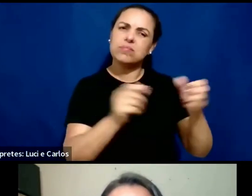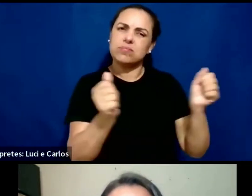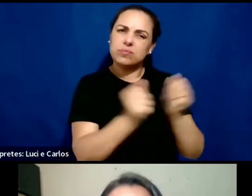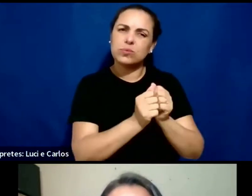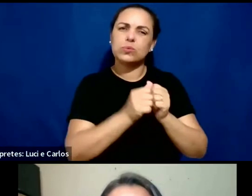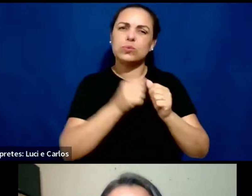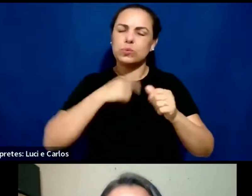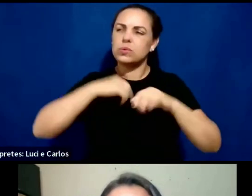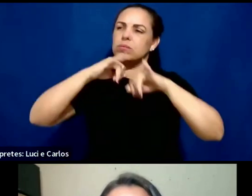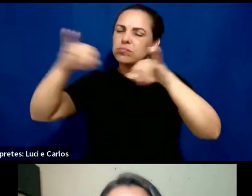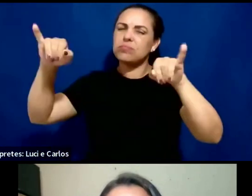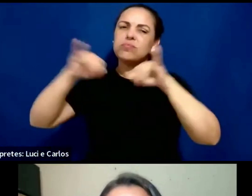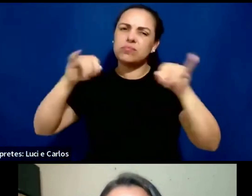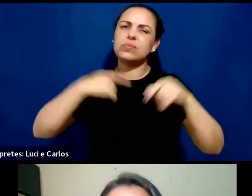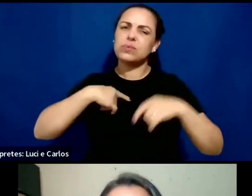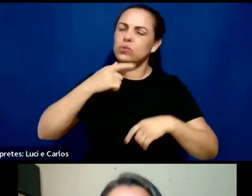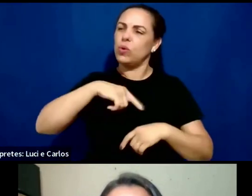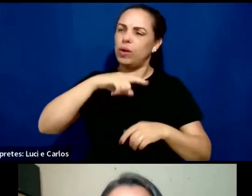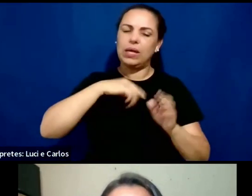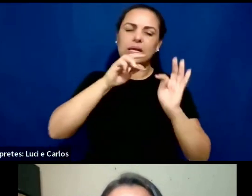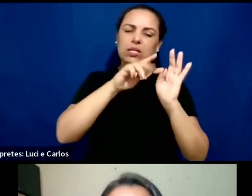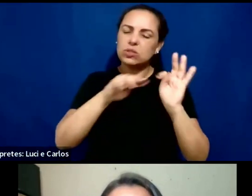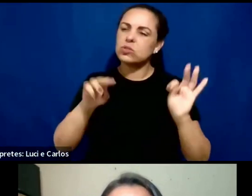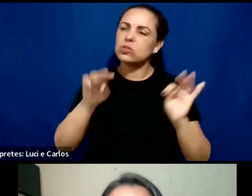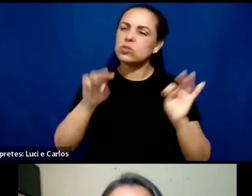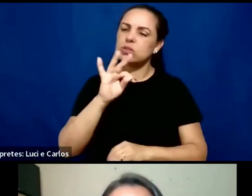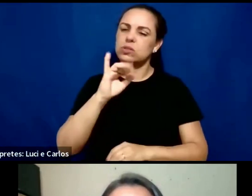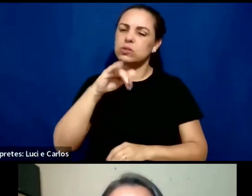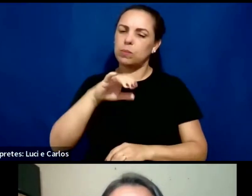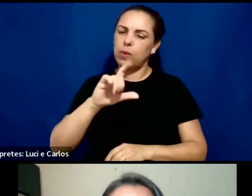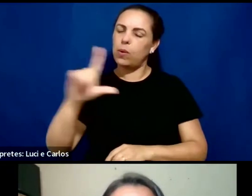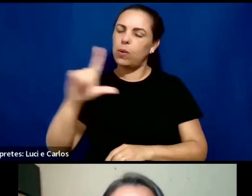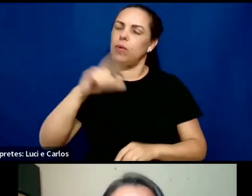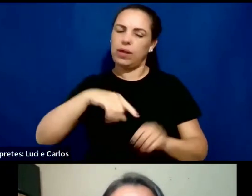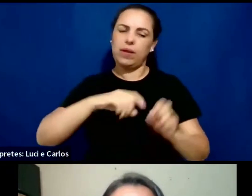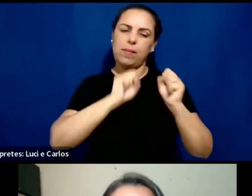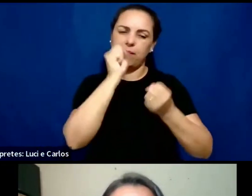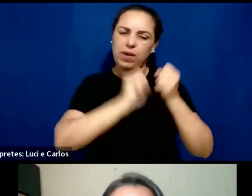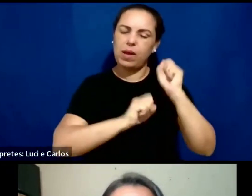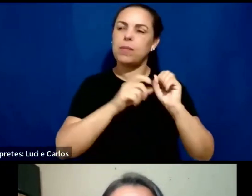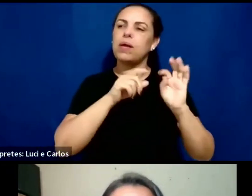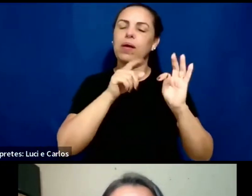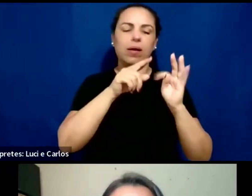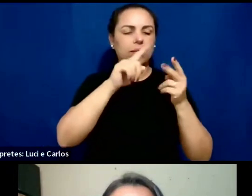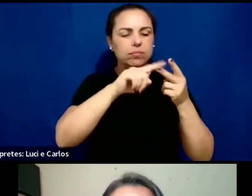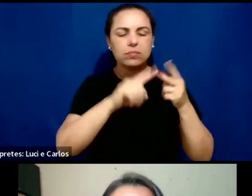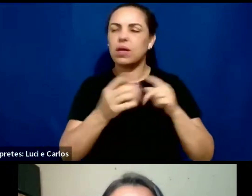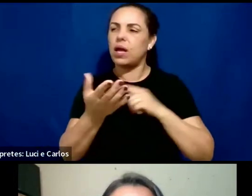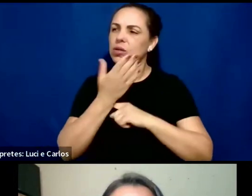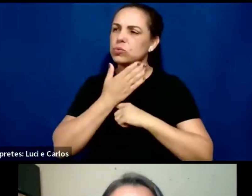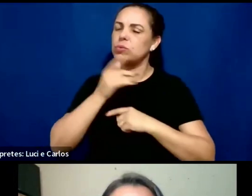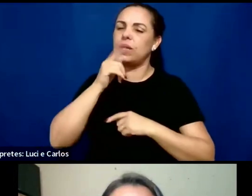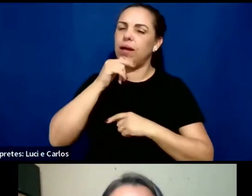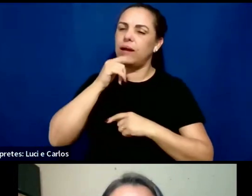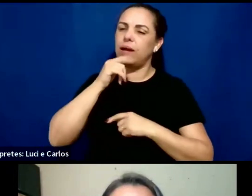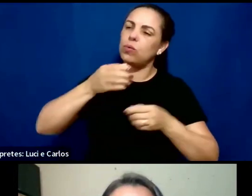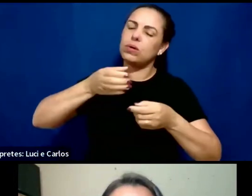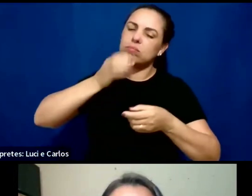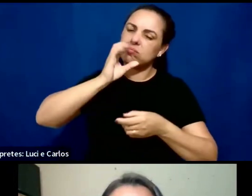qualquer contato, assim, porque simplesmente foi a transformação na minha saúde, foi assim algo